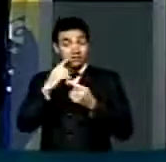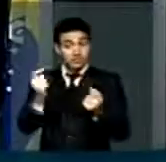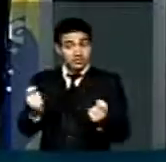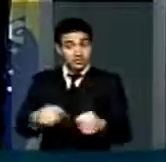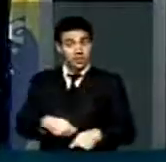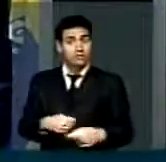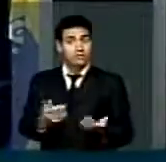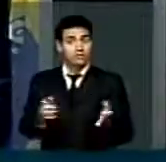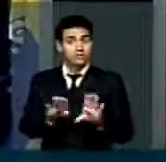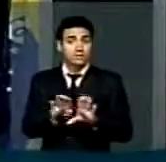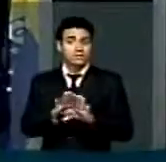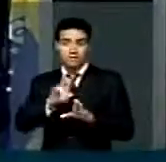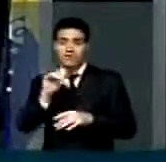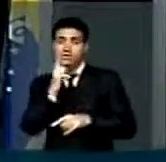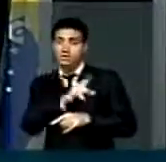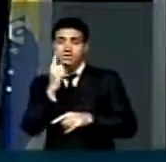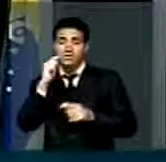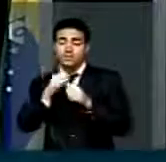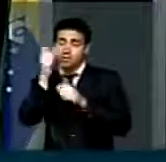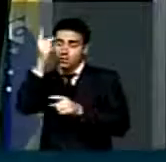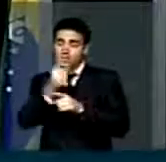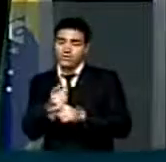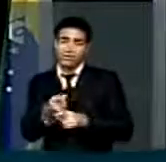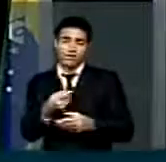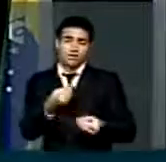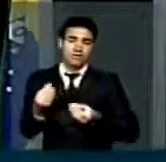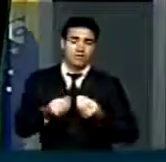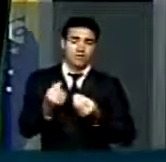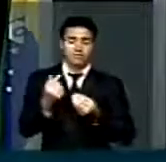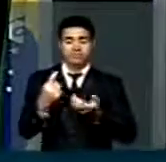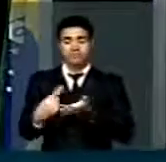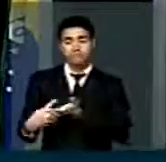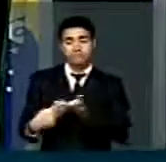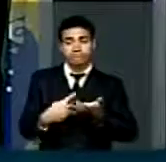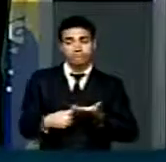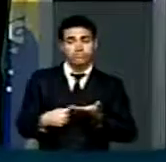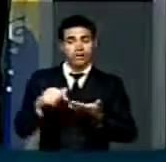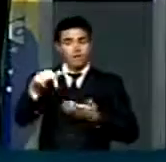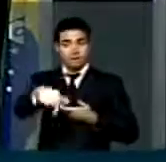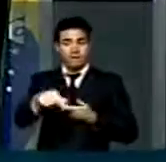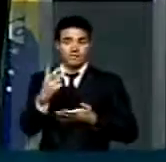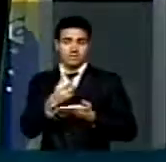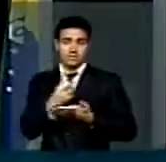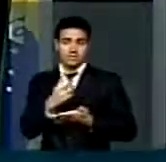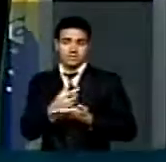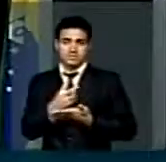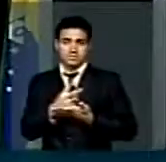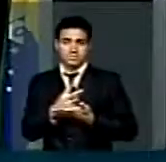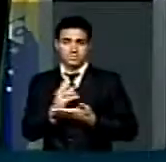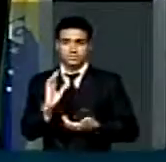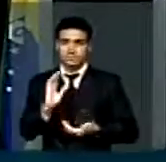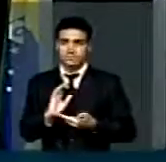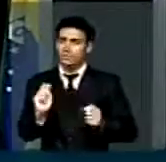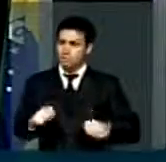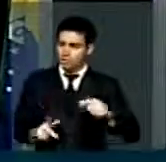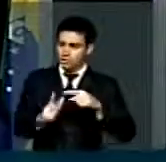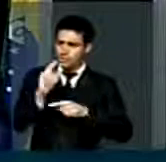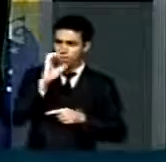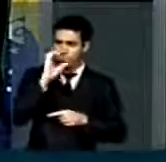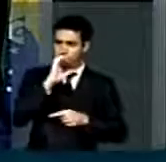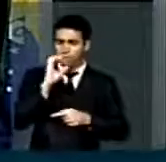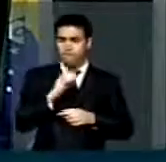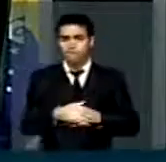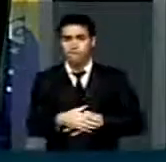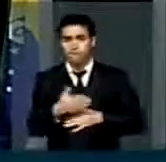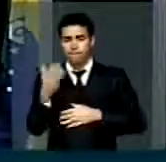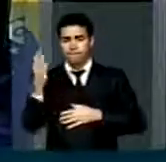como vamos conseguir encontrar um caminho do consenso aqui nesta casa. Vossa Excelência me permita, Pátria? Com todo